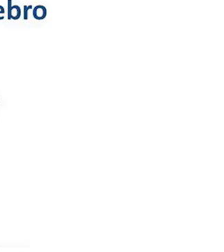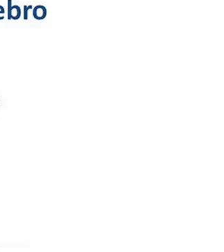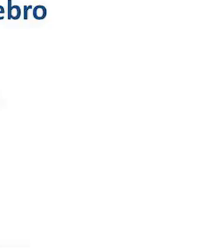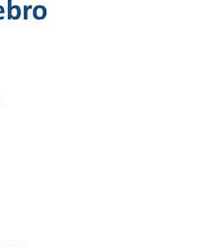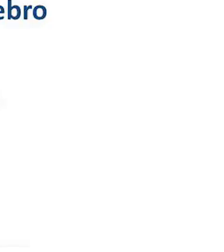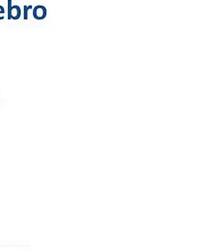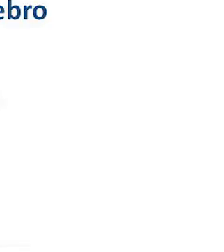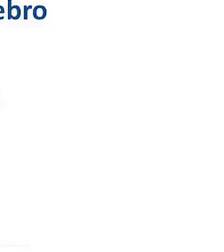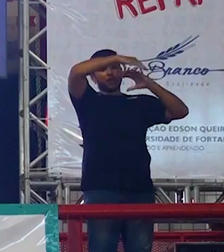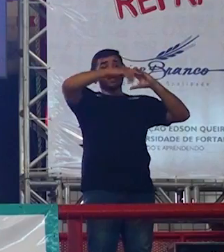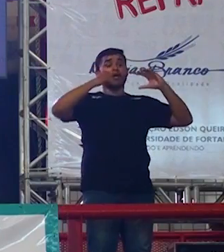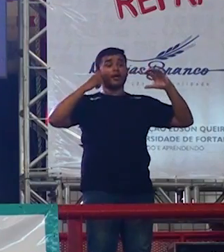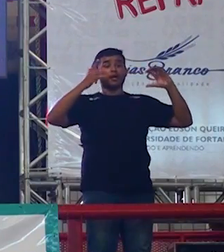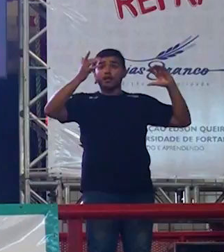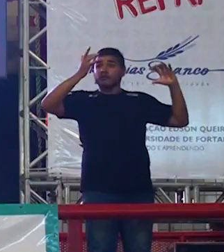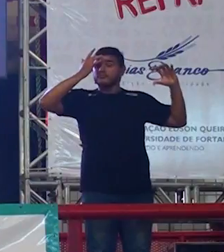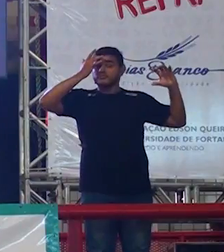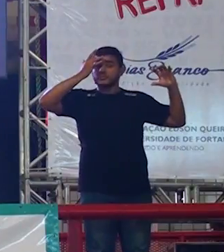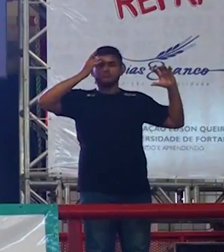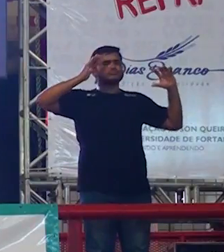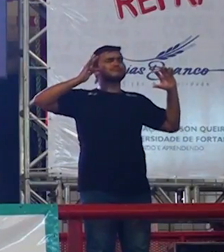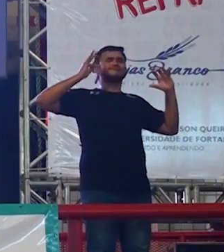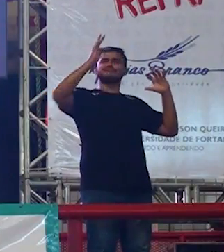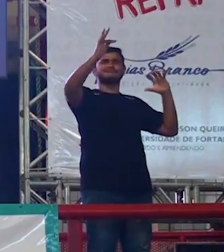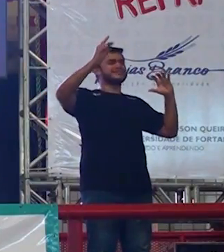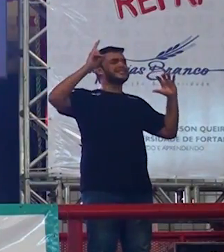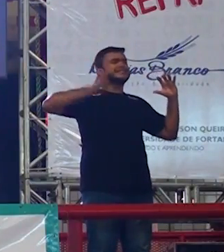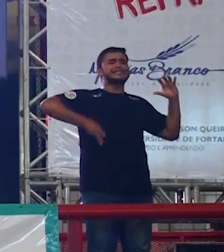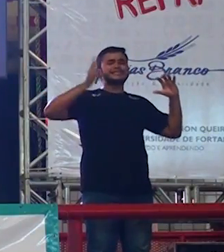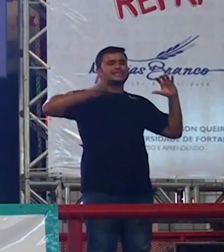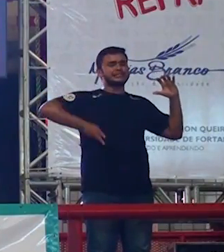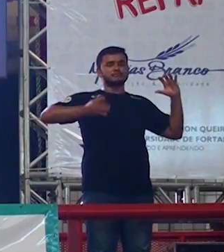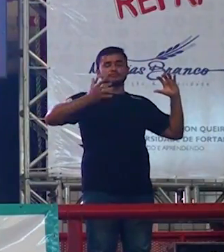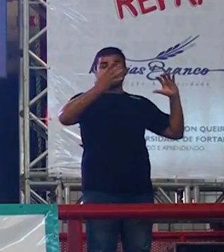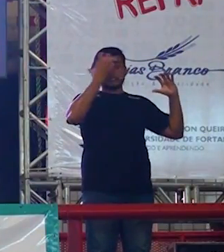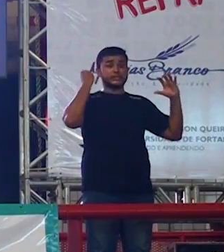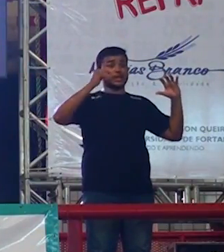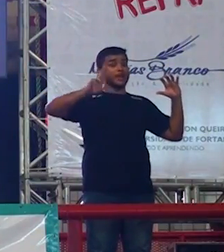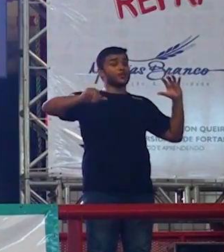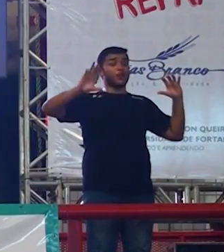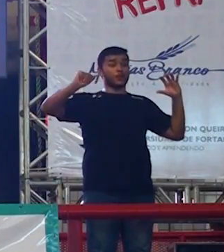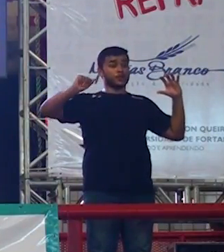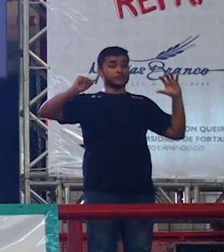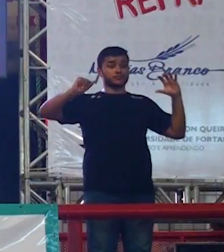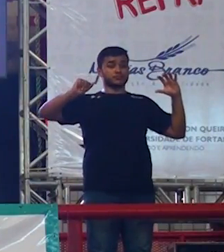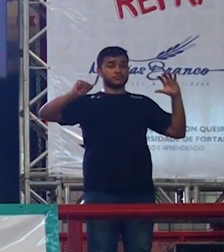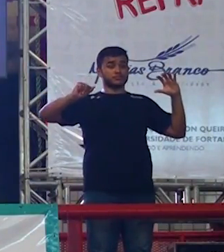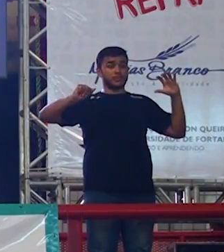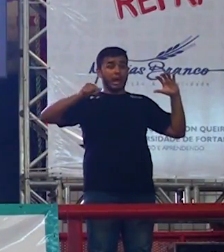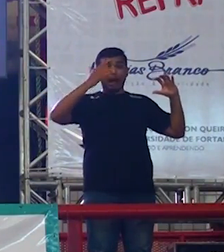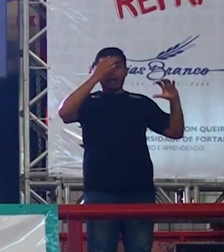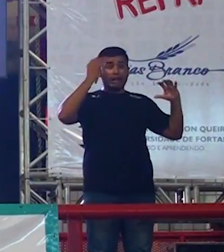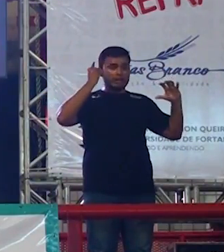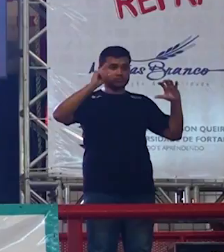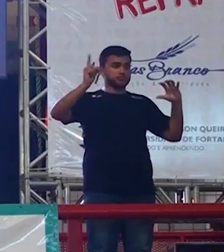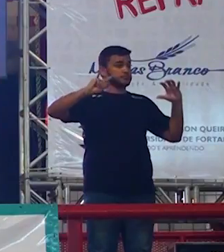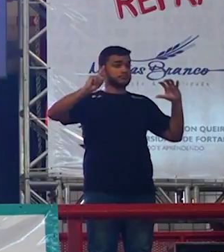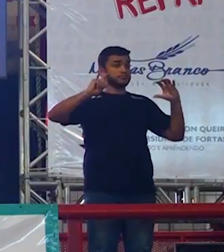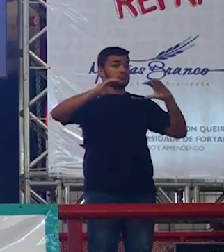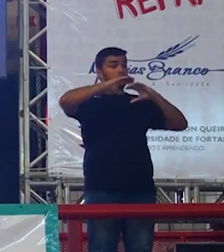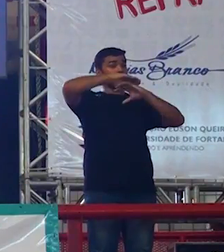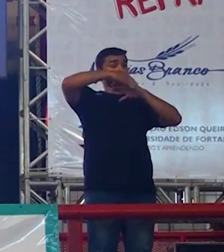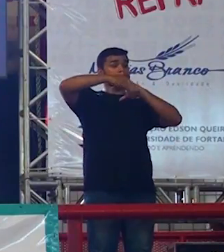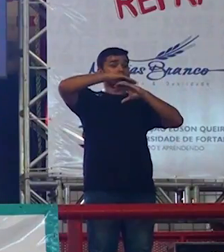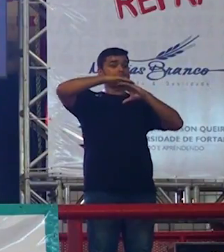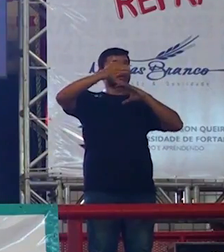ficam gravadas as memórias de longo prazo, as coisas que você não vai esquecer. É aí que nós